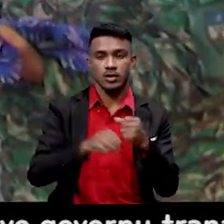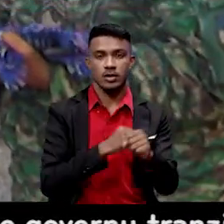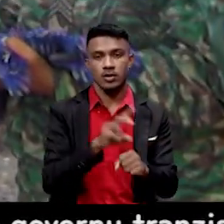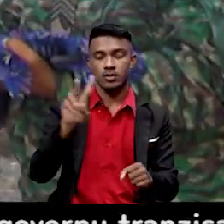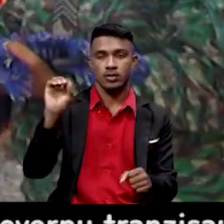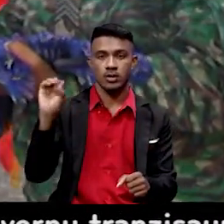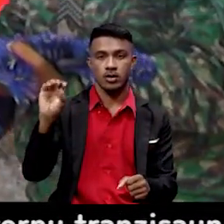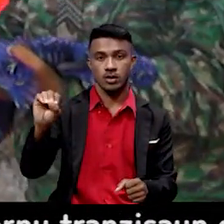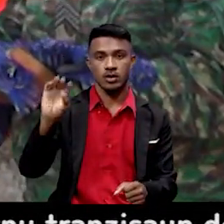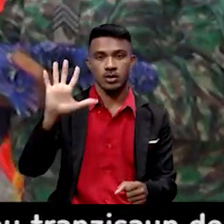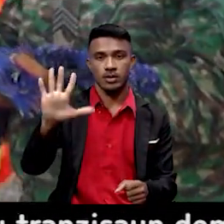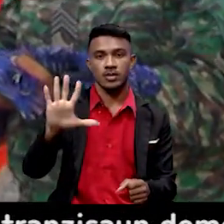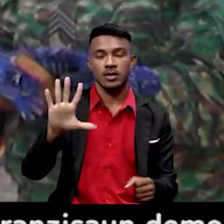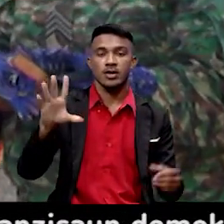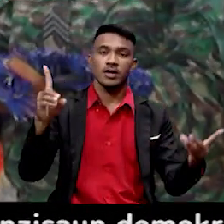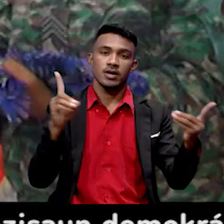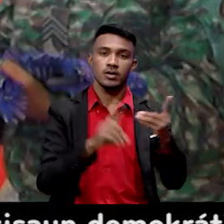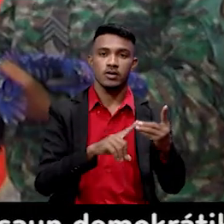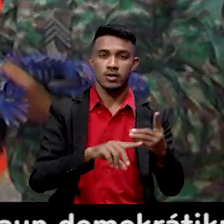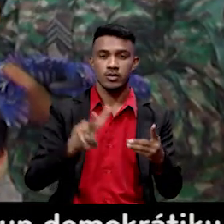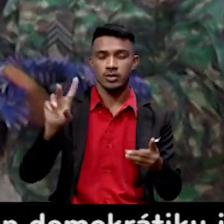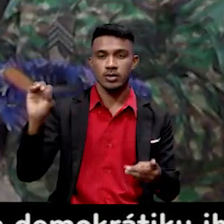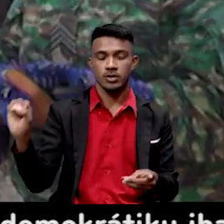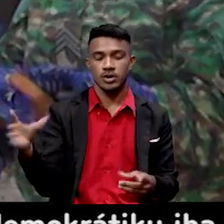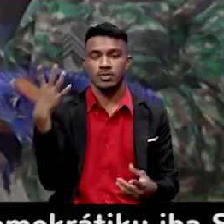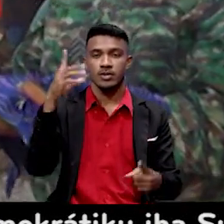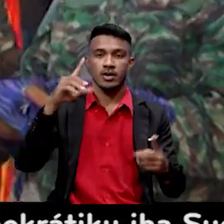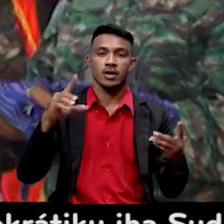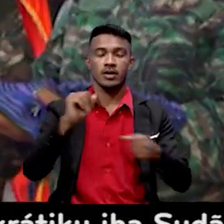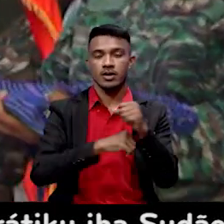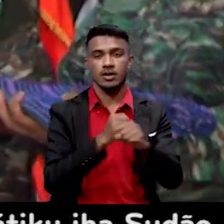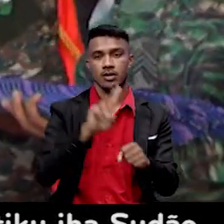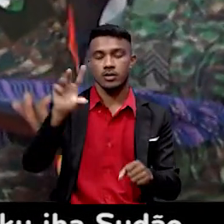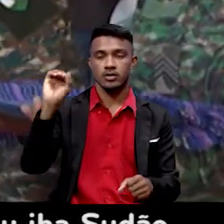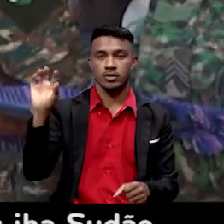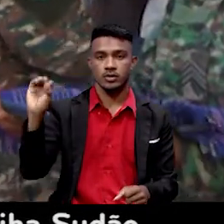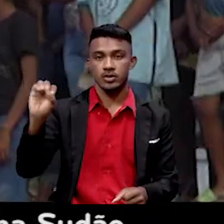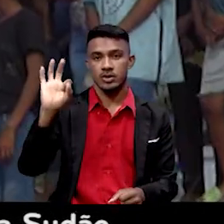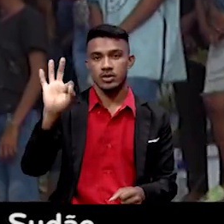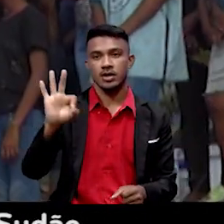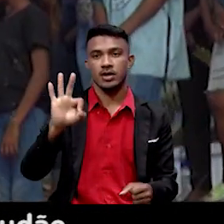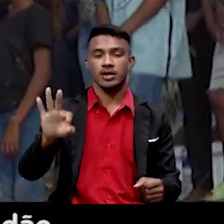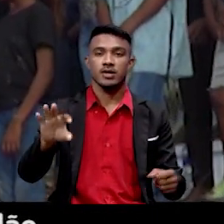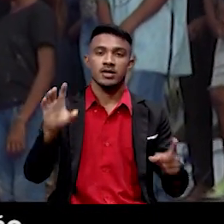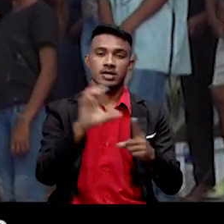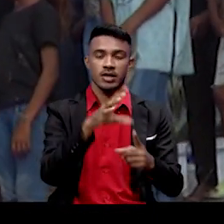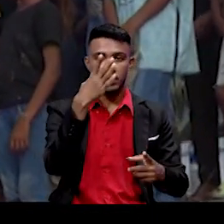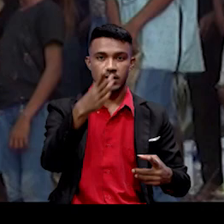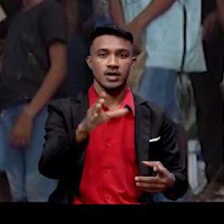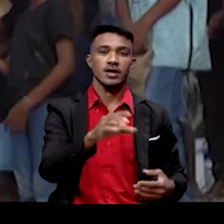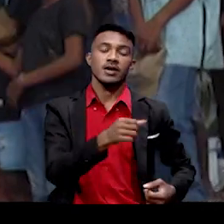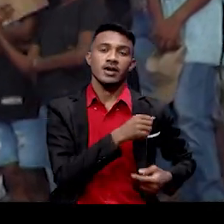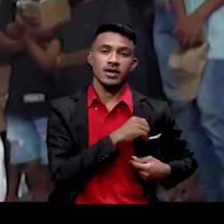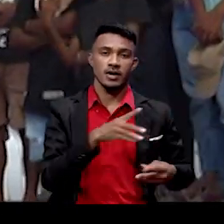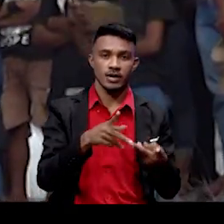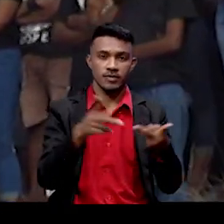Walu Fulan Mayu Tinang Ring Rua 6, saudoso coloca fali iha kuartel general divisão J2 nudar comandante seksaun. Iha lorong